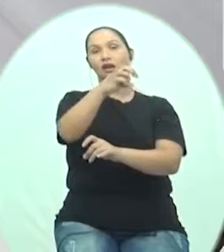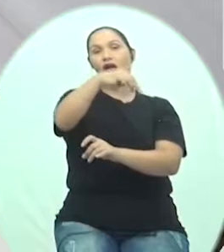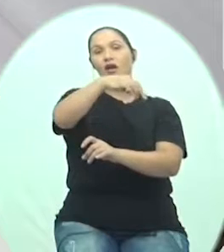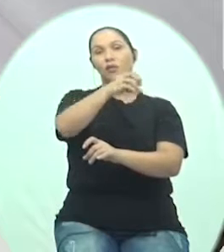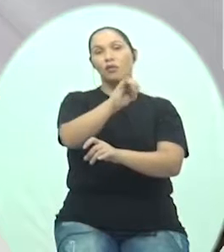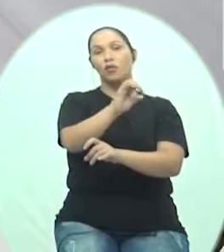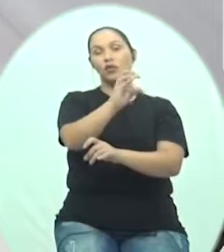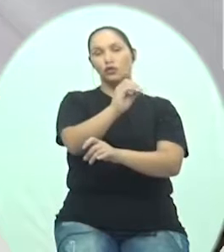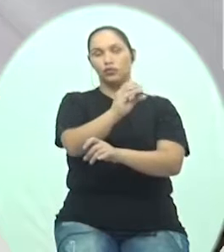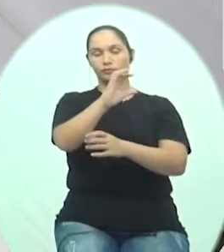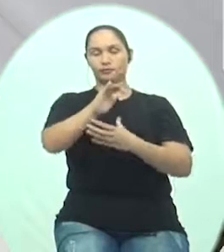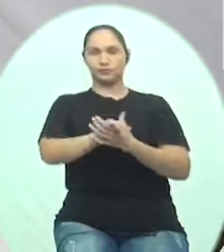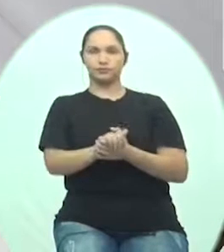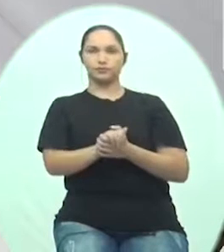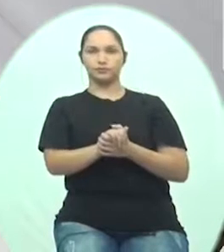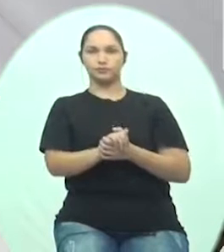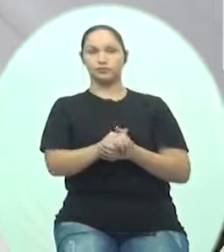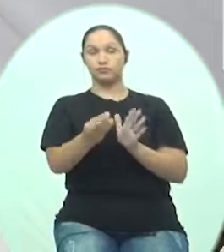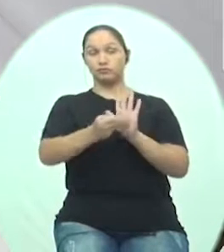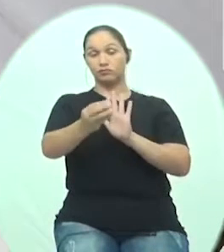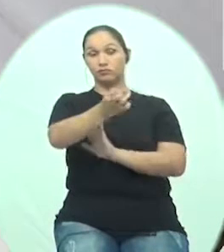bairro Argentina